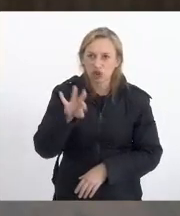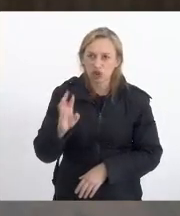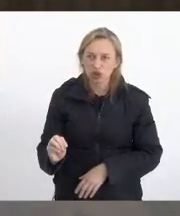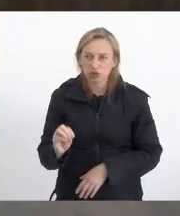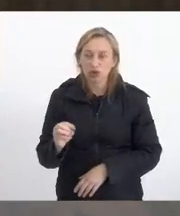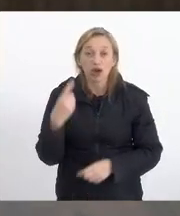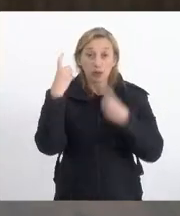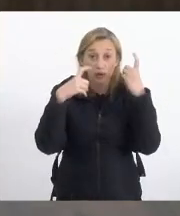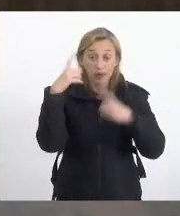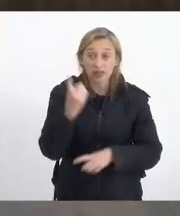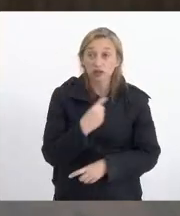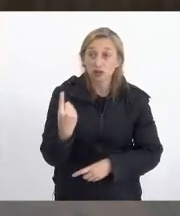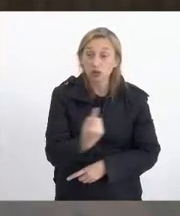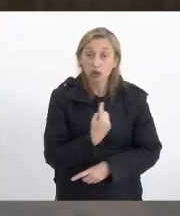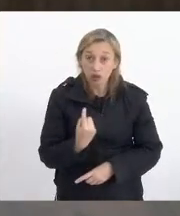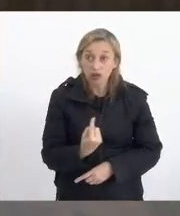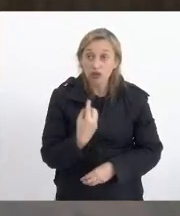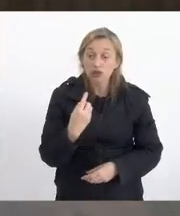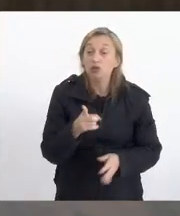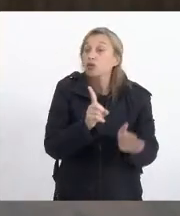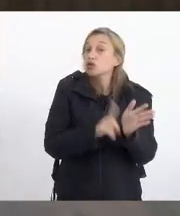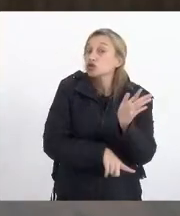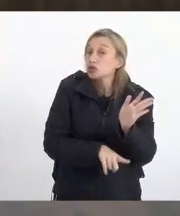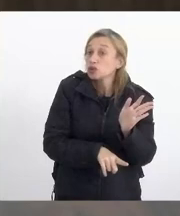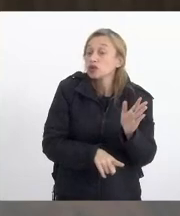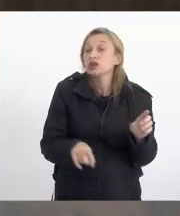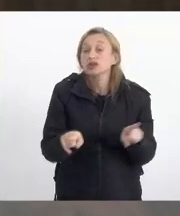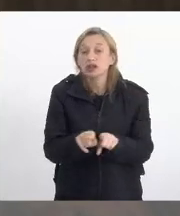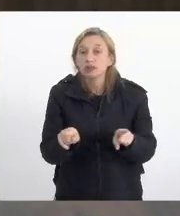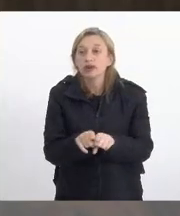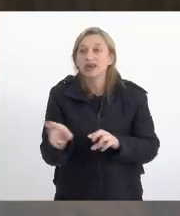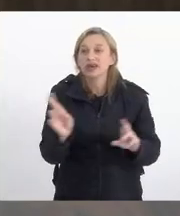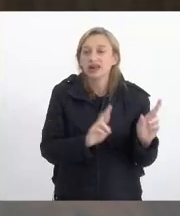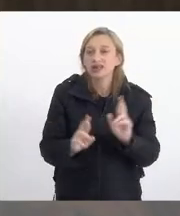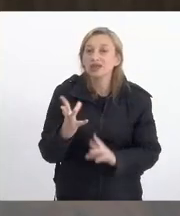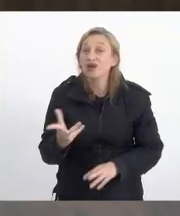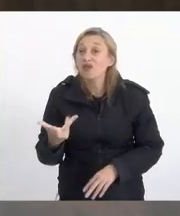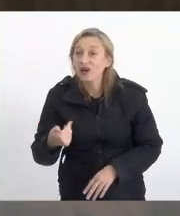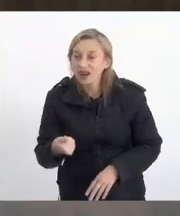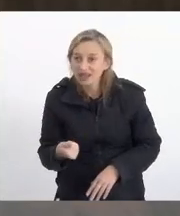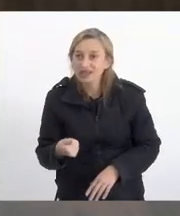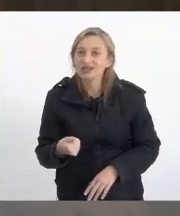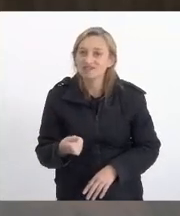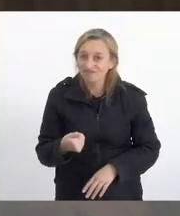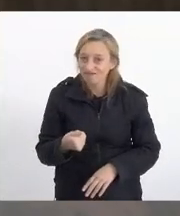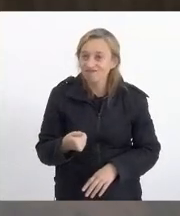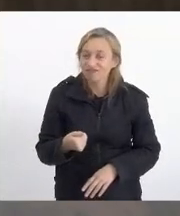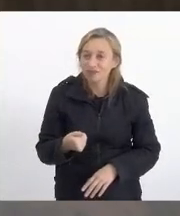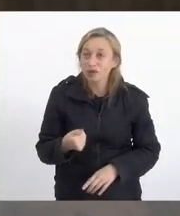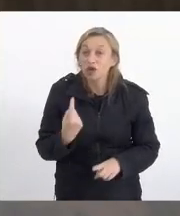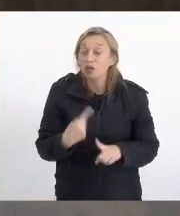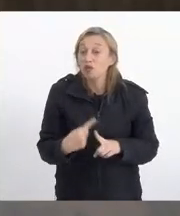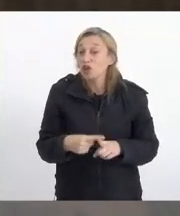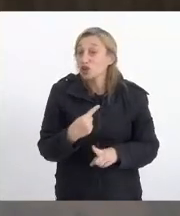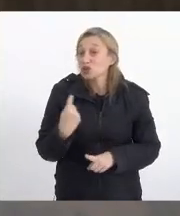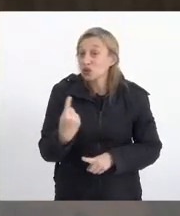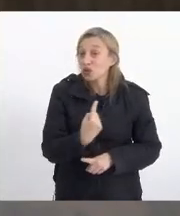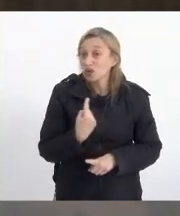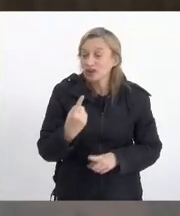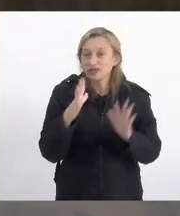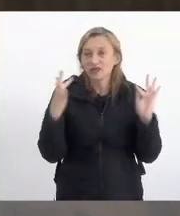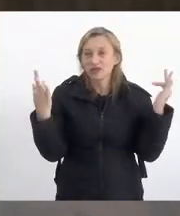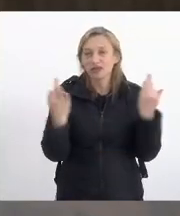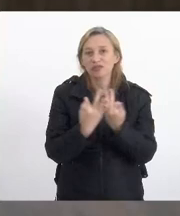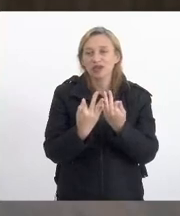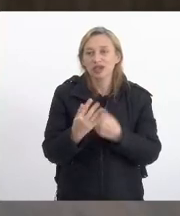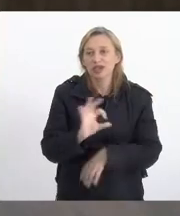a preocupação nossa é com o desconto e também em relação à paridade e à integralidade, porque nós somos família